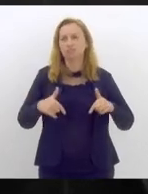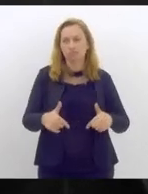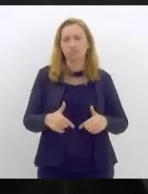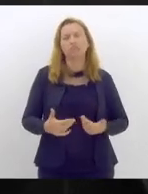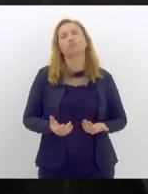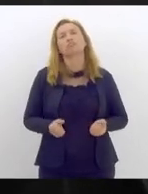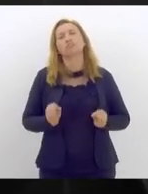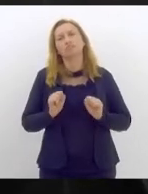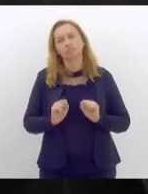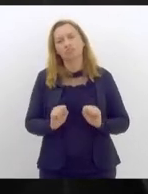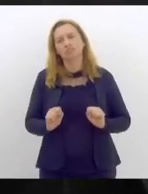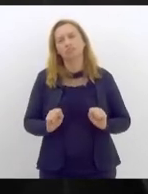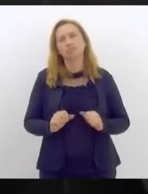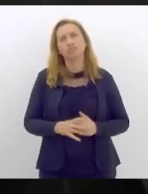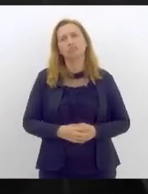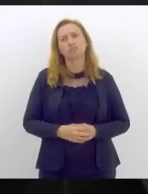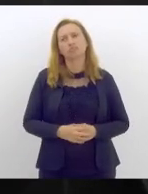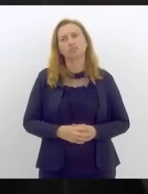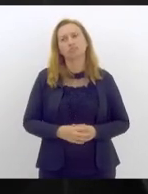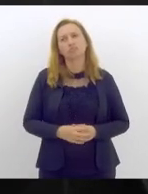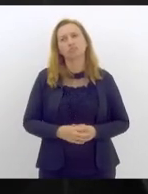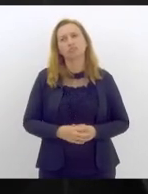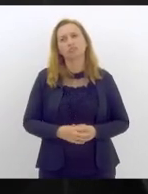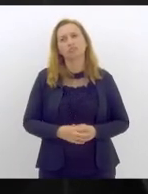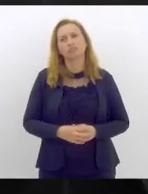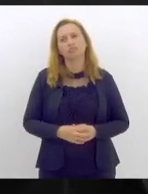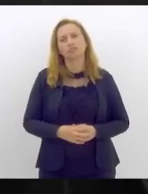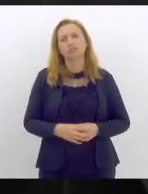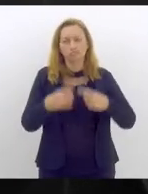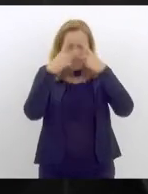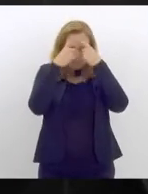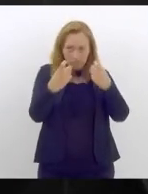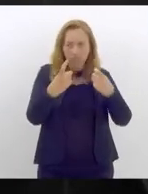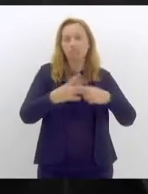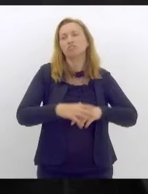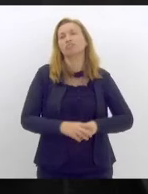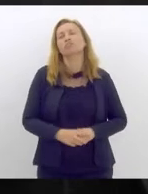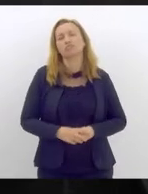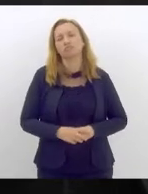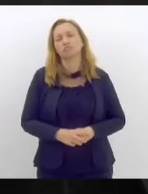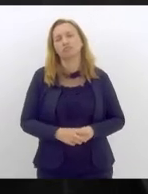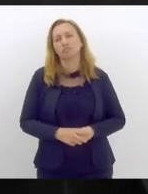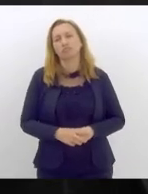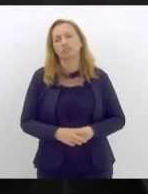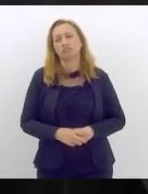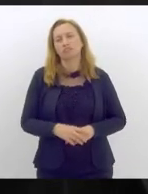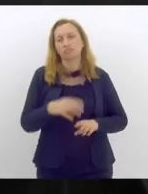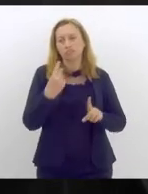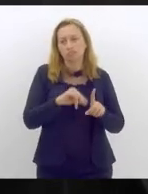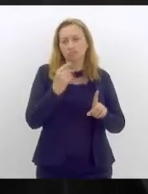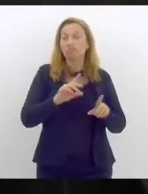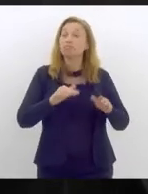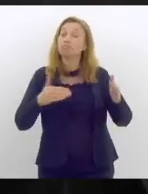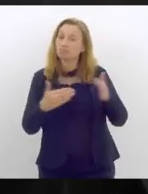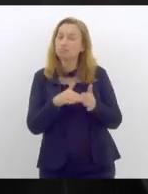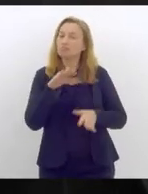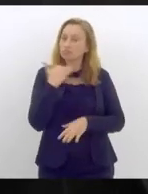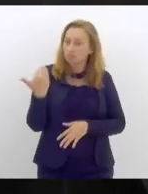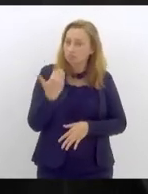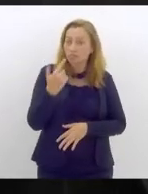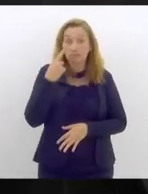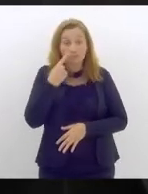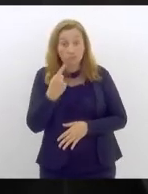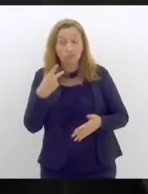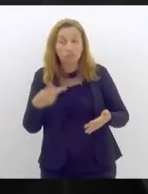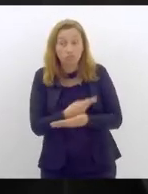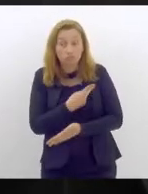chegar a as vias de fato agressões físicas até assassinatos como vimos